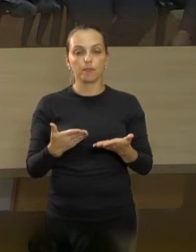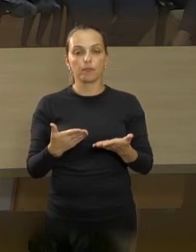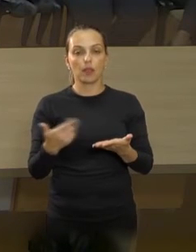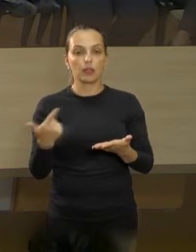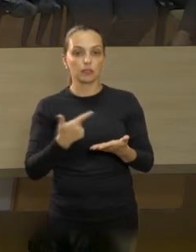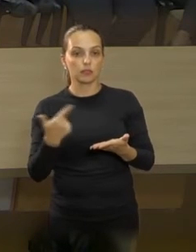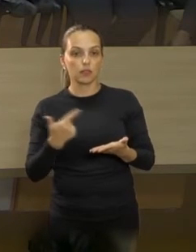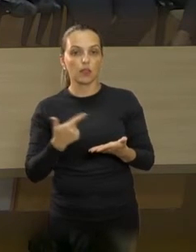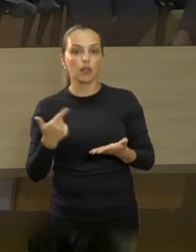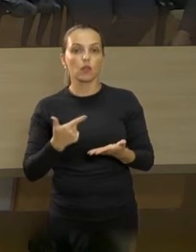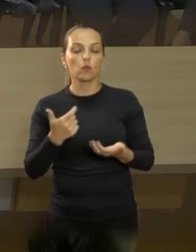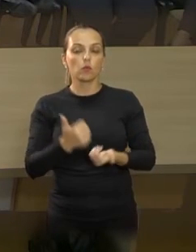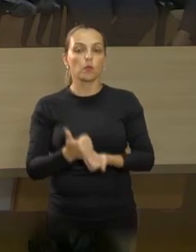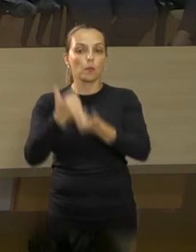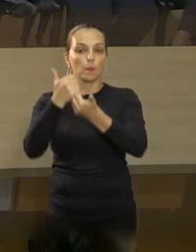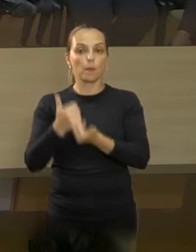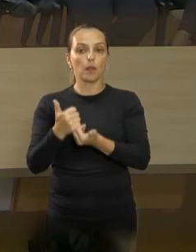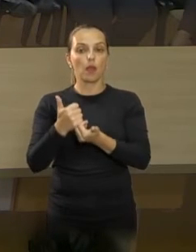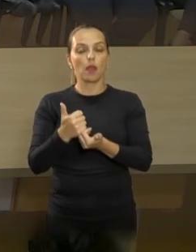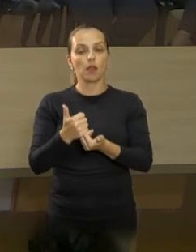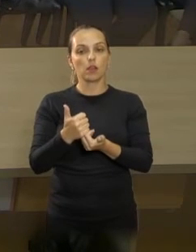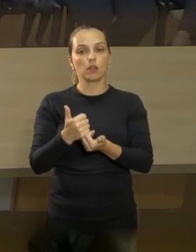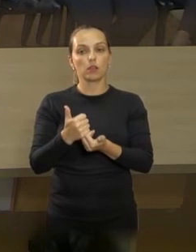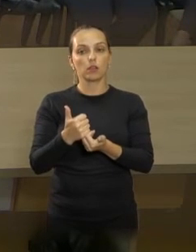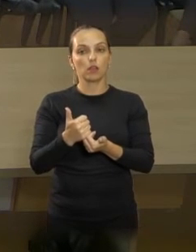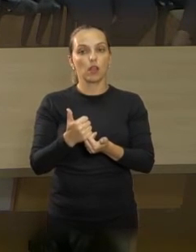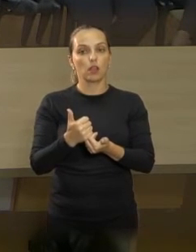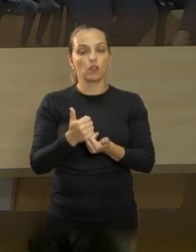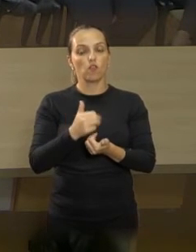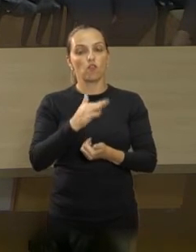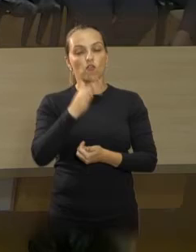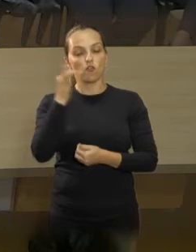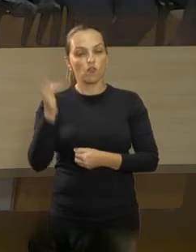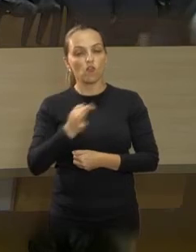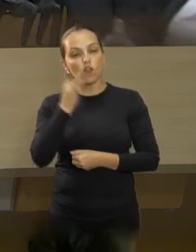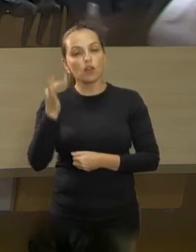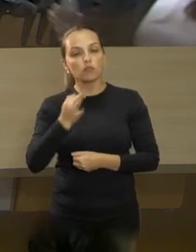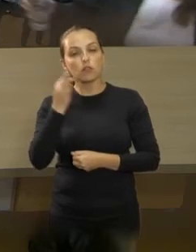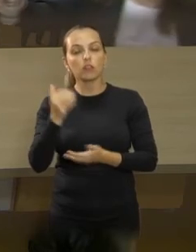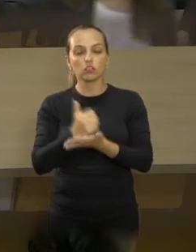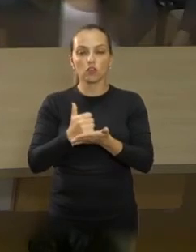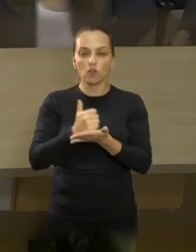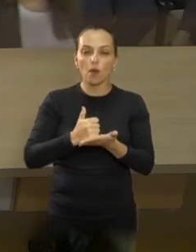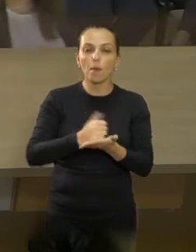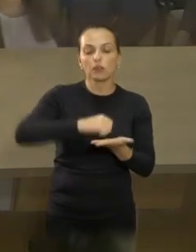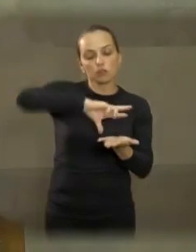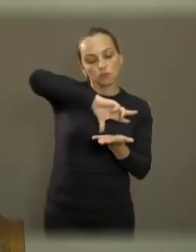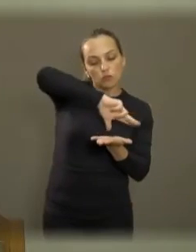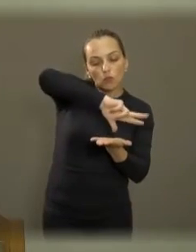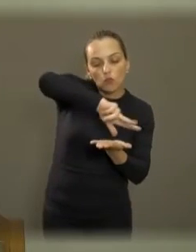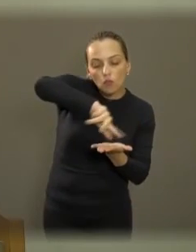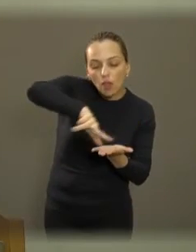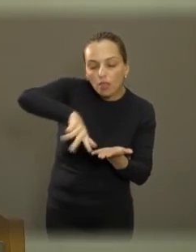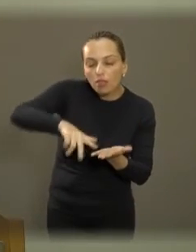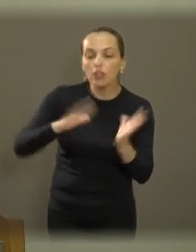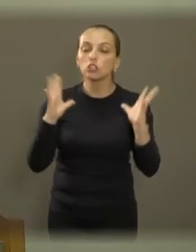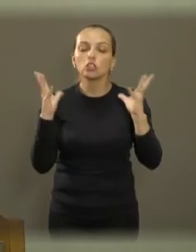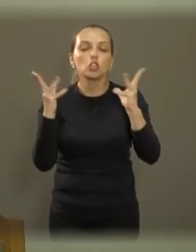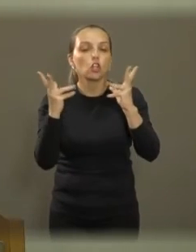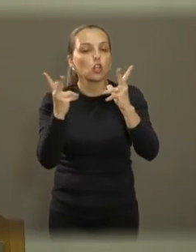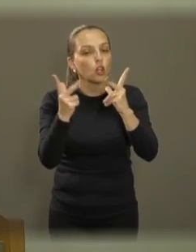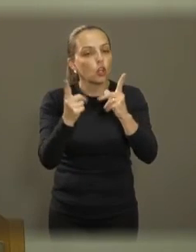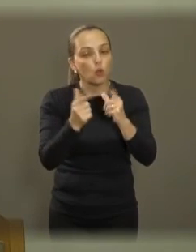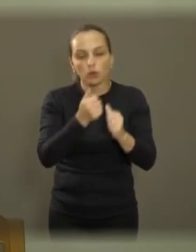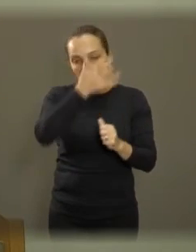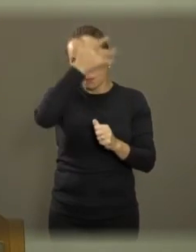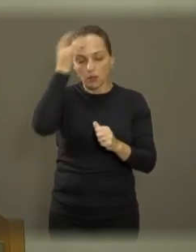Marisa, Patrícia Mastroianni, professor Chung Mantin, Adriana, enfim, a todos os